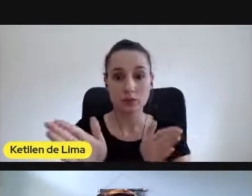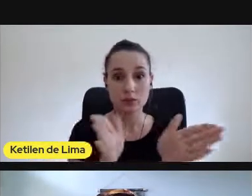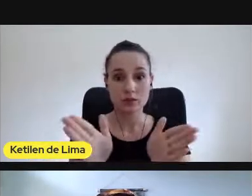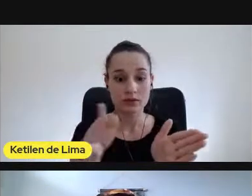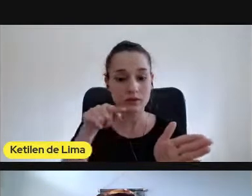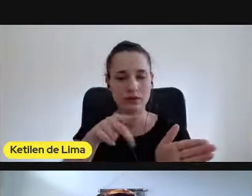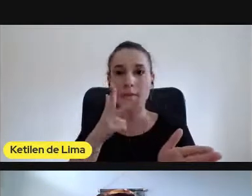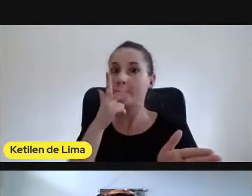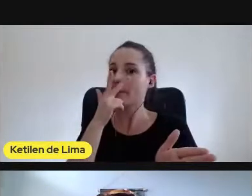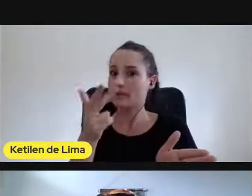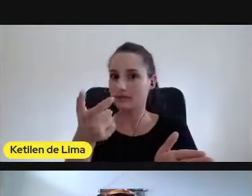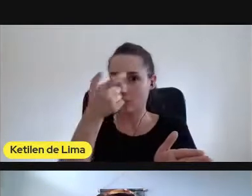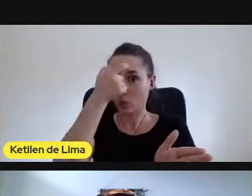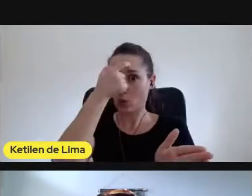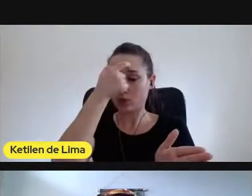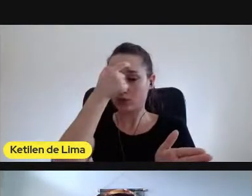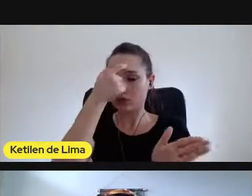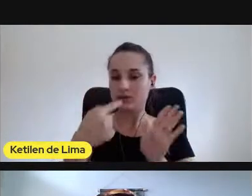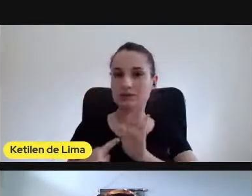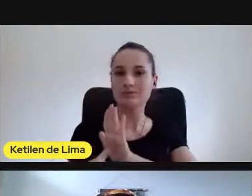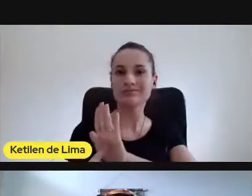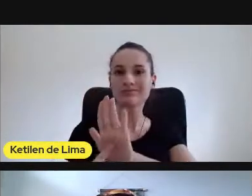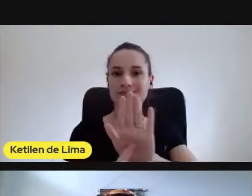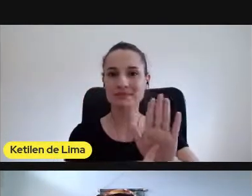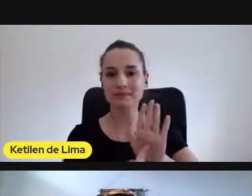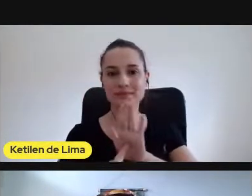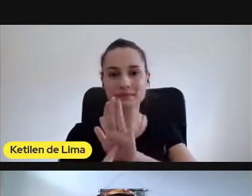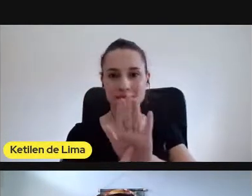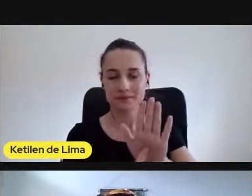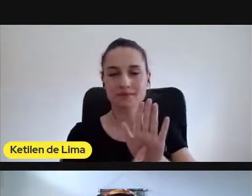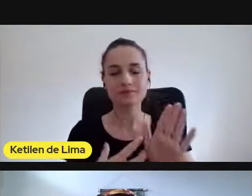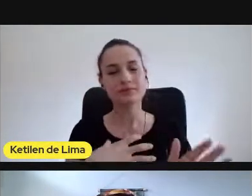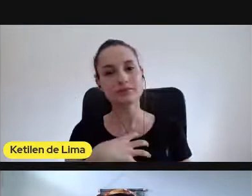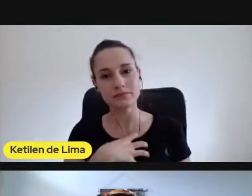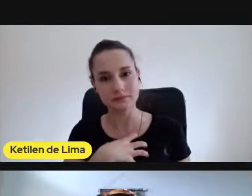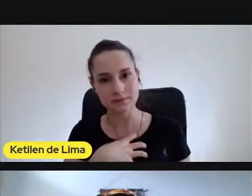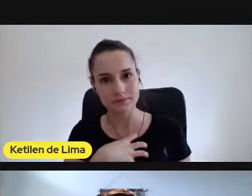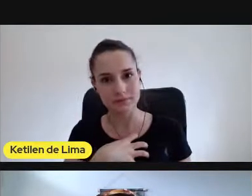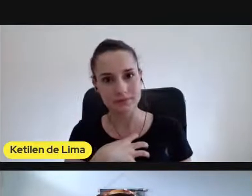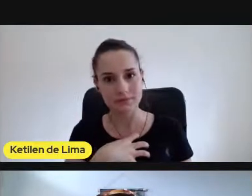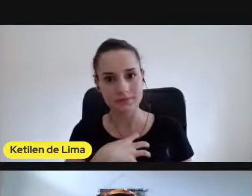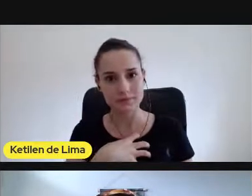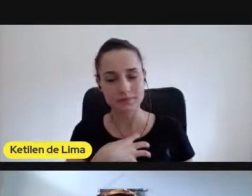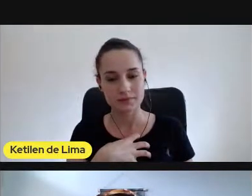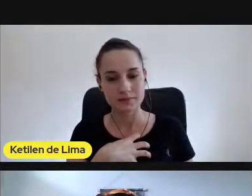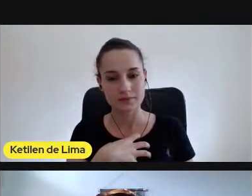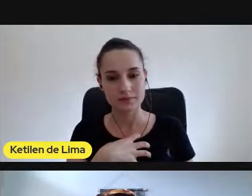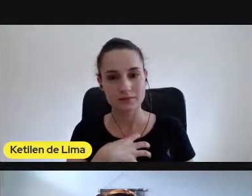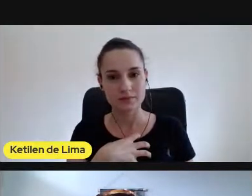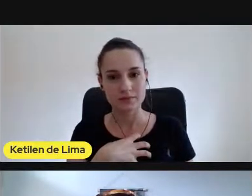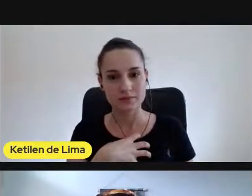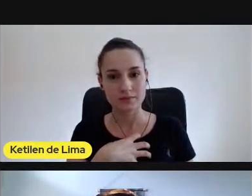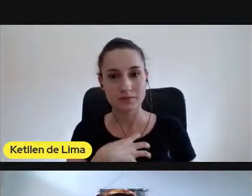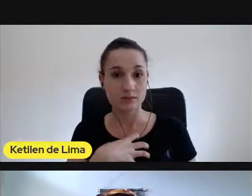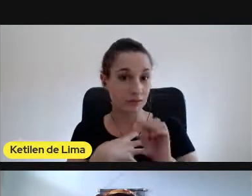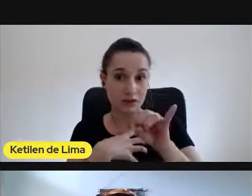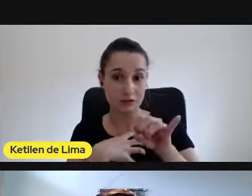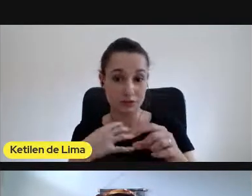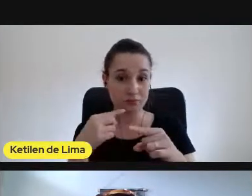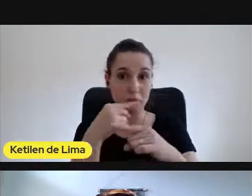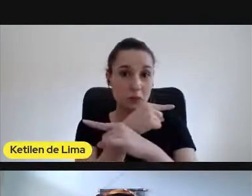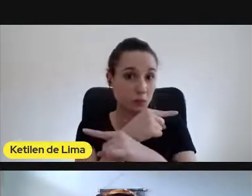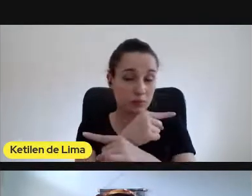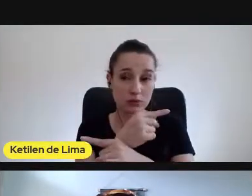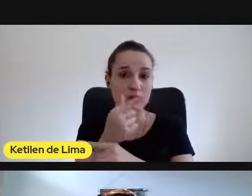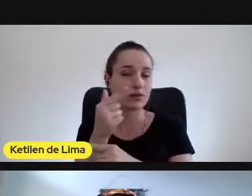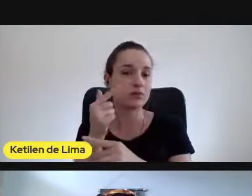pensamento, todo tipo de sensação pode vir à tona, mesmo que elas sejam incongruentes, né?